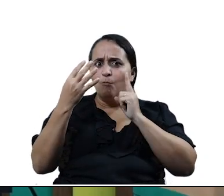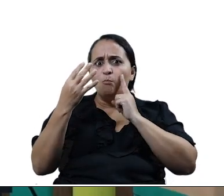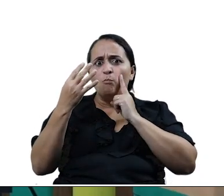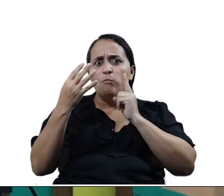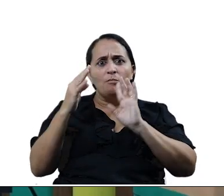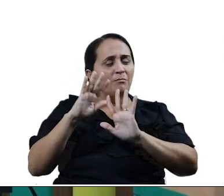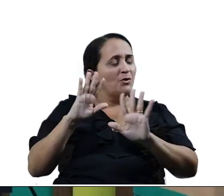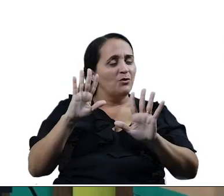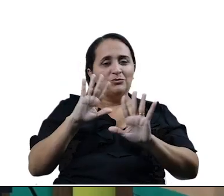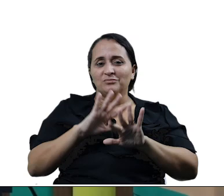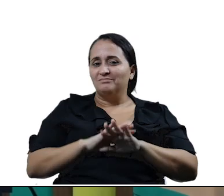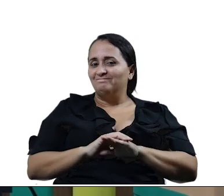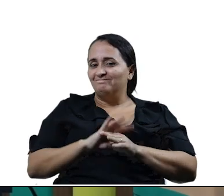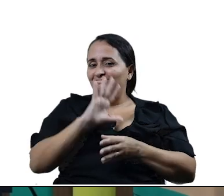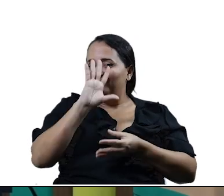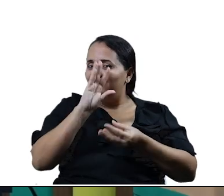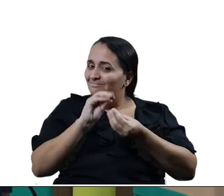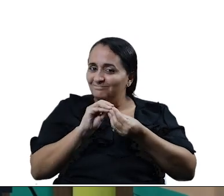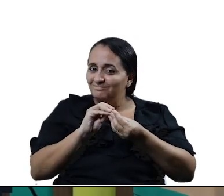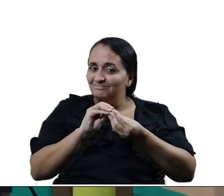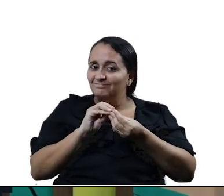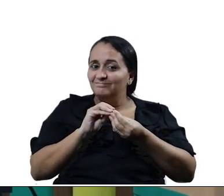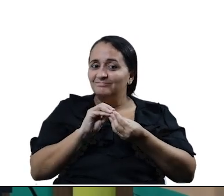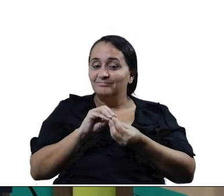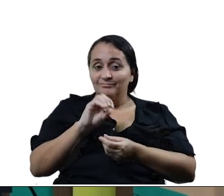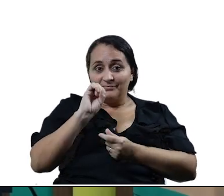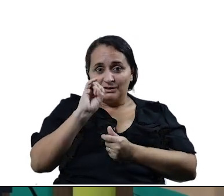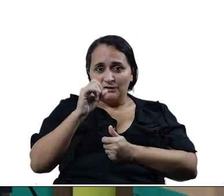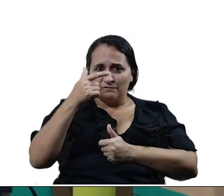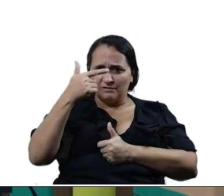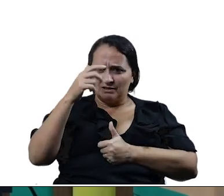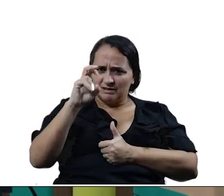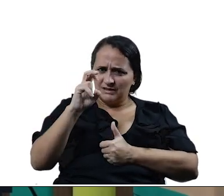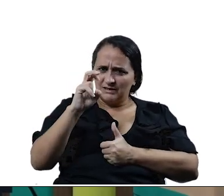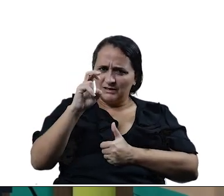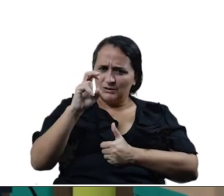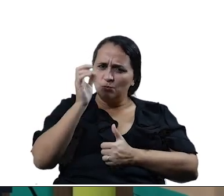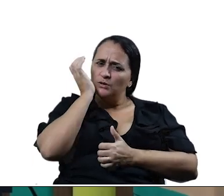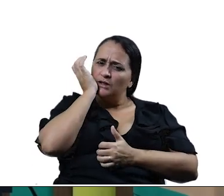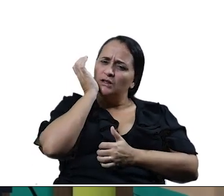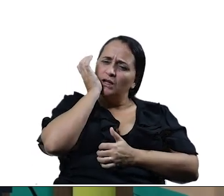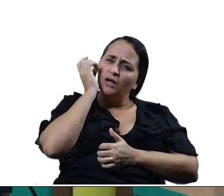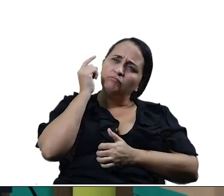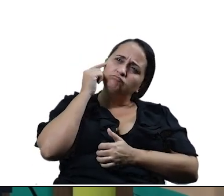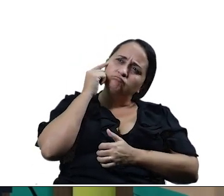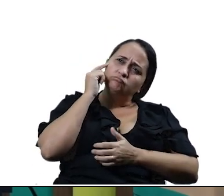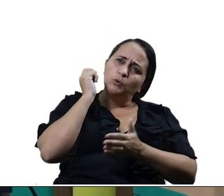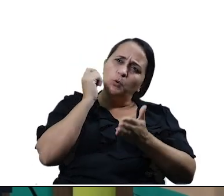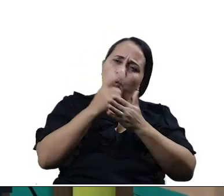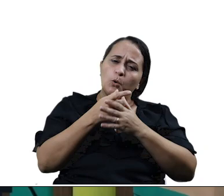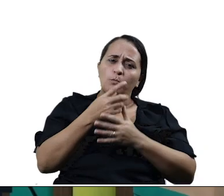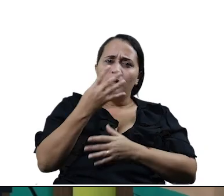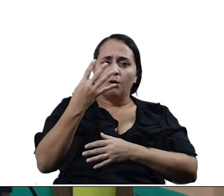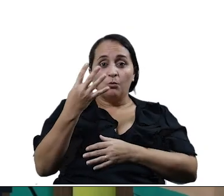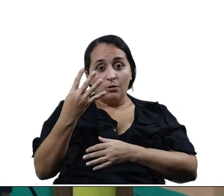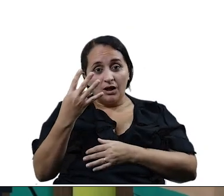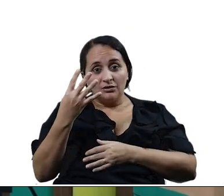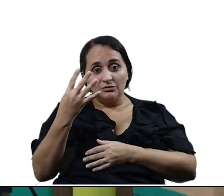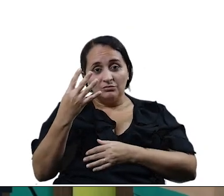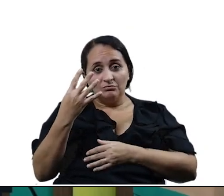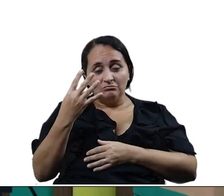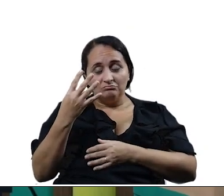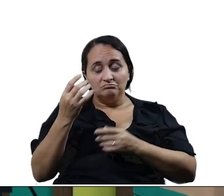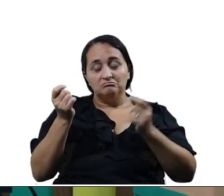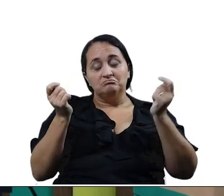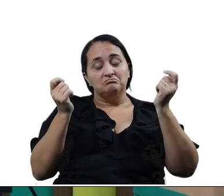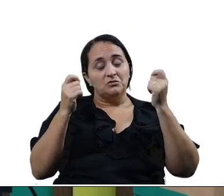visualizar. Se o chiclete custava 25 centavos, se eu comprasse 4 chicletes, eu teria